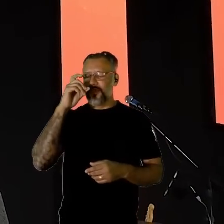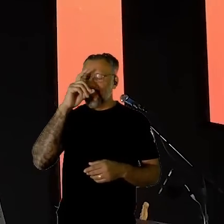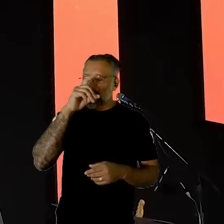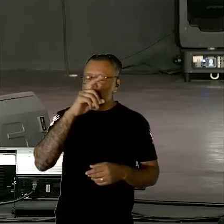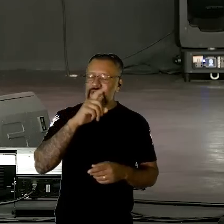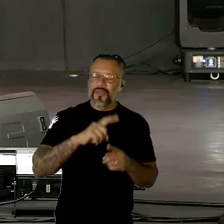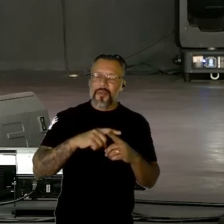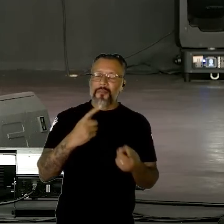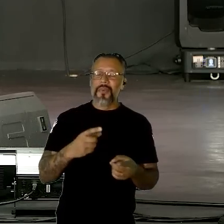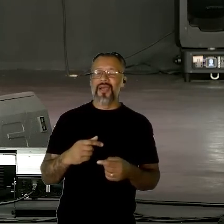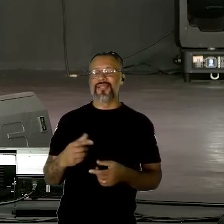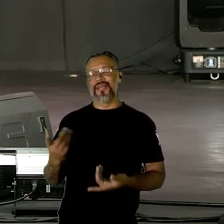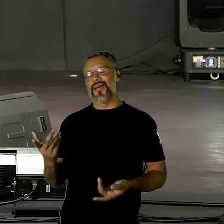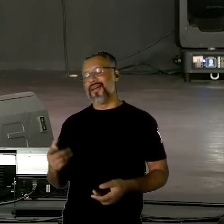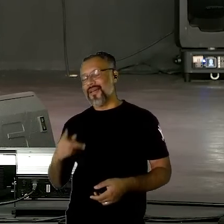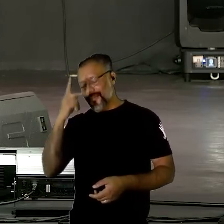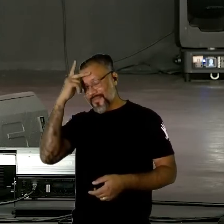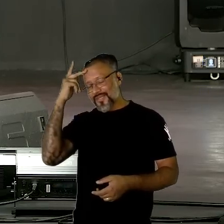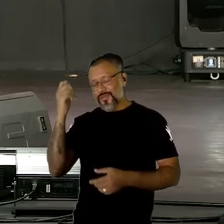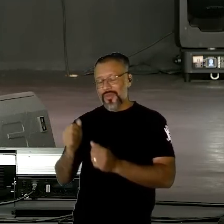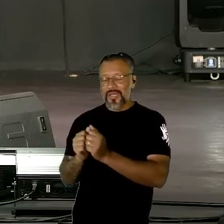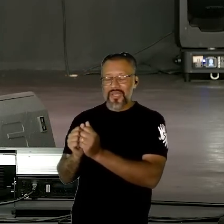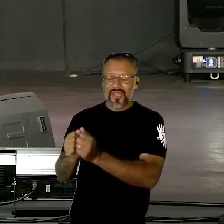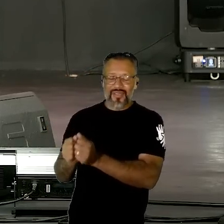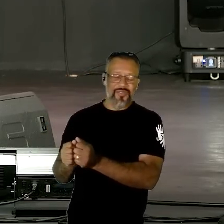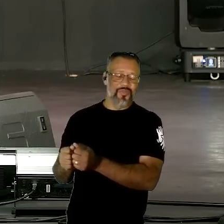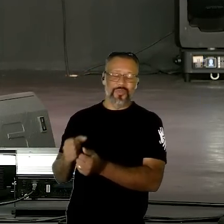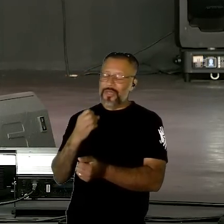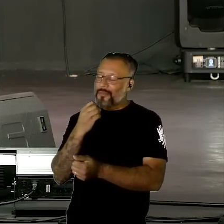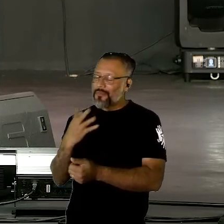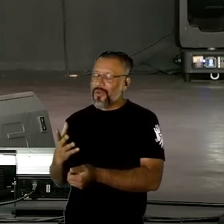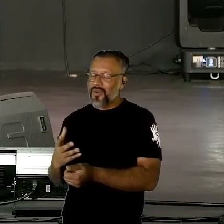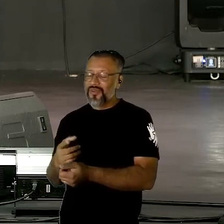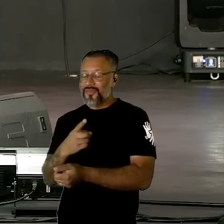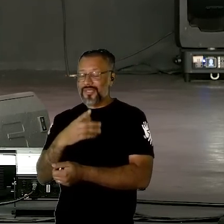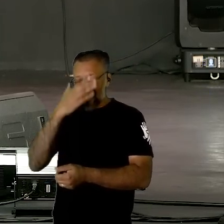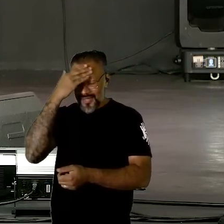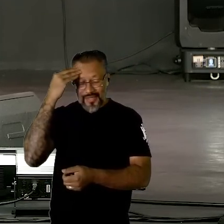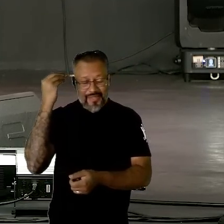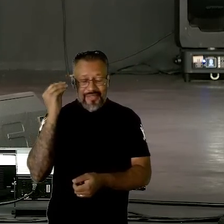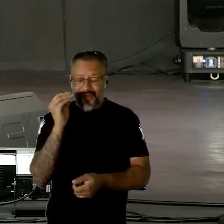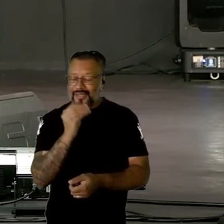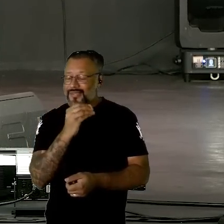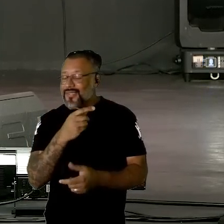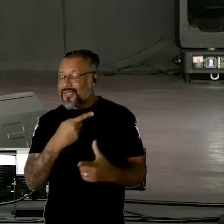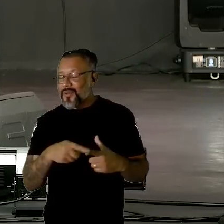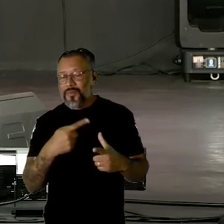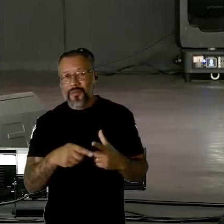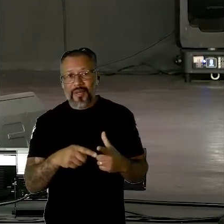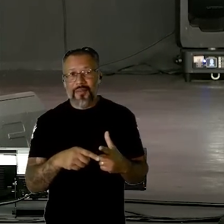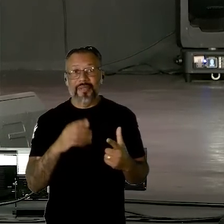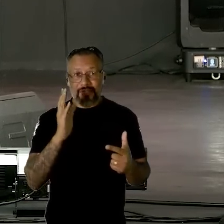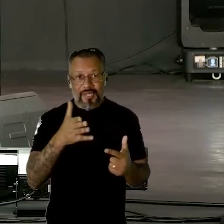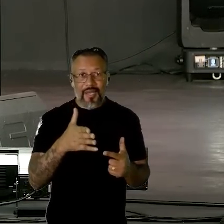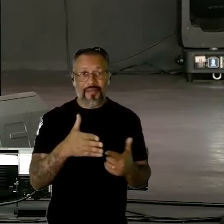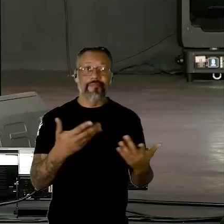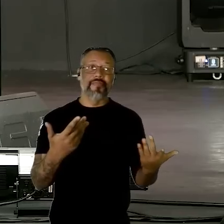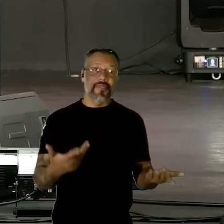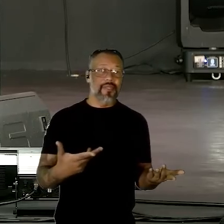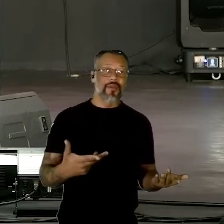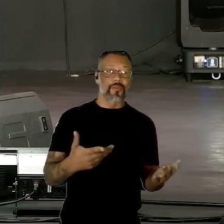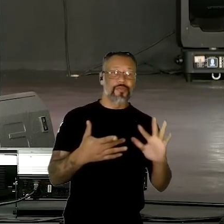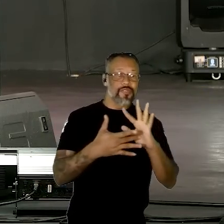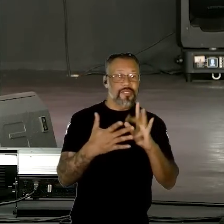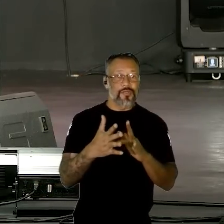do teu lado era tão maravilhosa que você simplesmente esqueceu da dureza da vida pois bem isso é andar com Jesus é andar em fornalha de